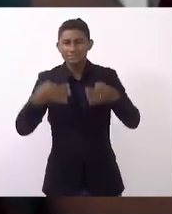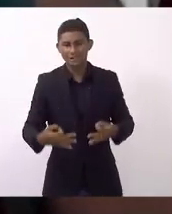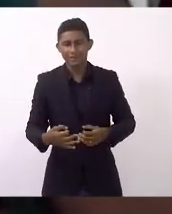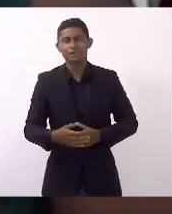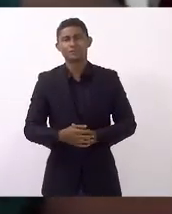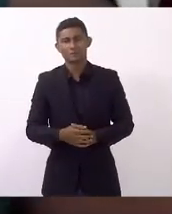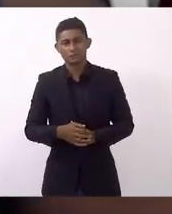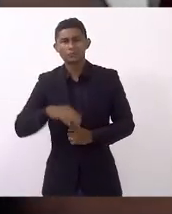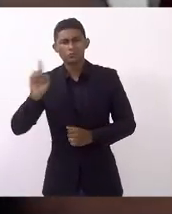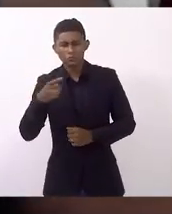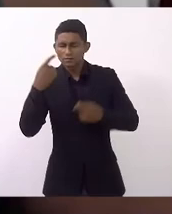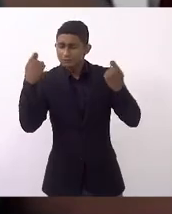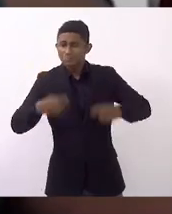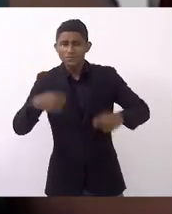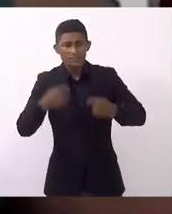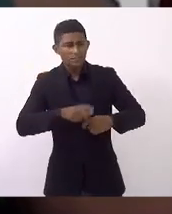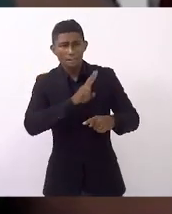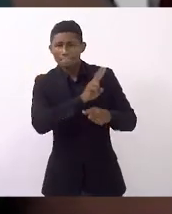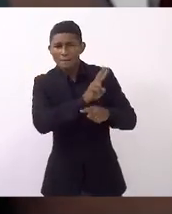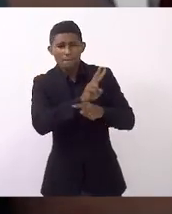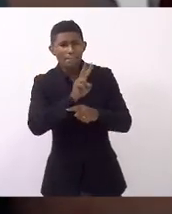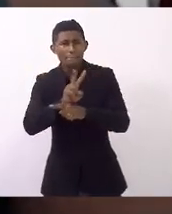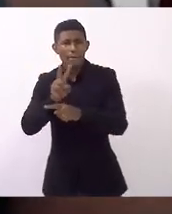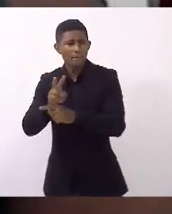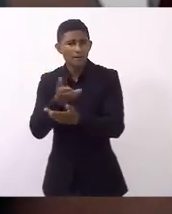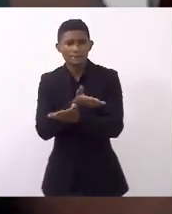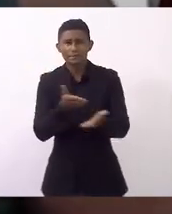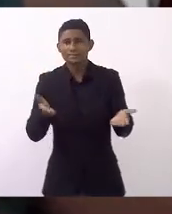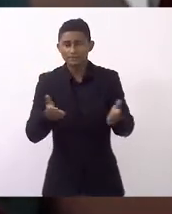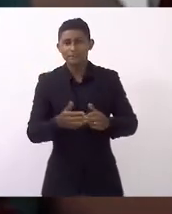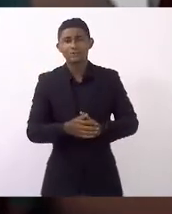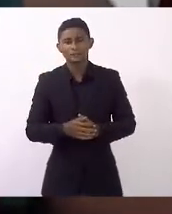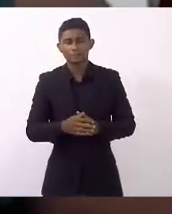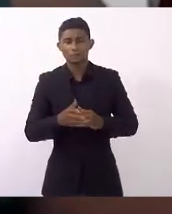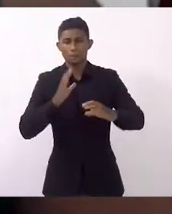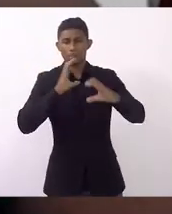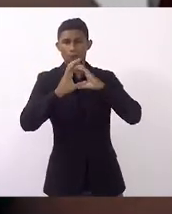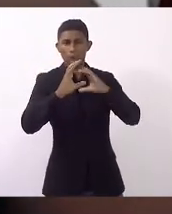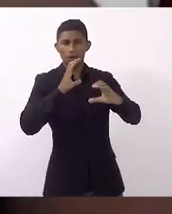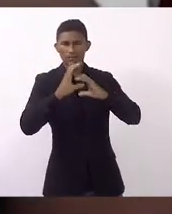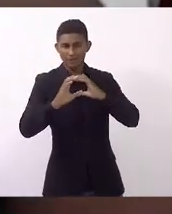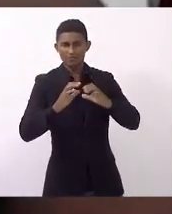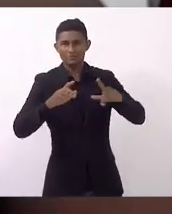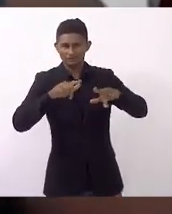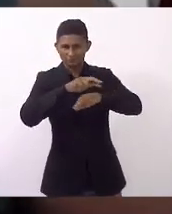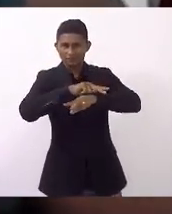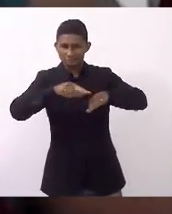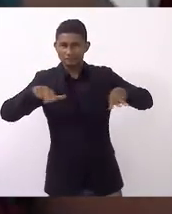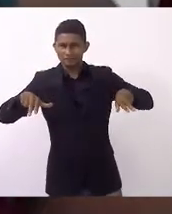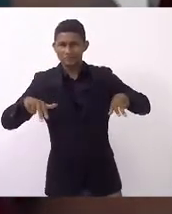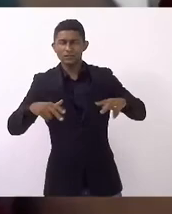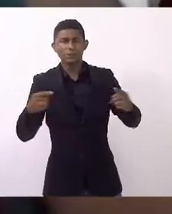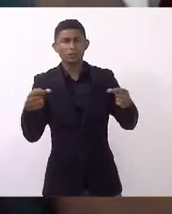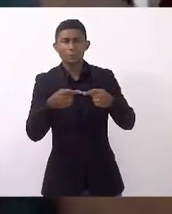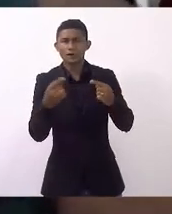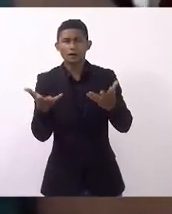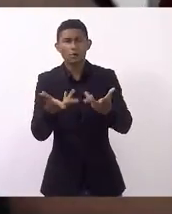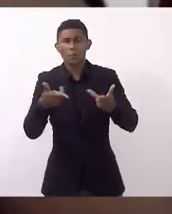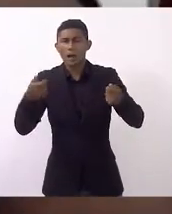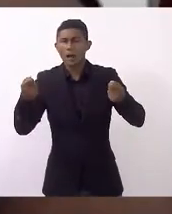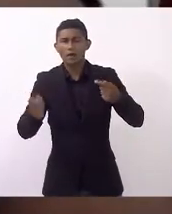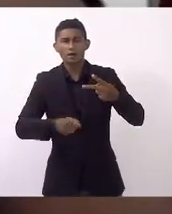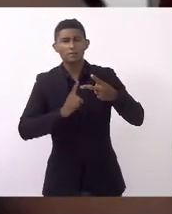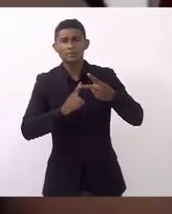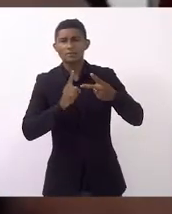das nossas mídias públicas, né? O sistema público de comunicação, ele tem como marca qualidade, diversidade